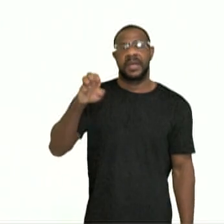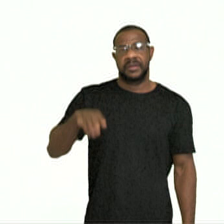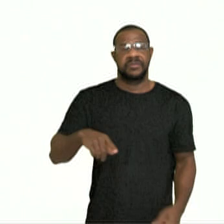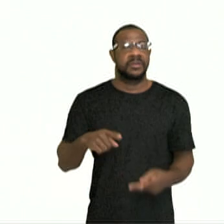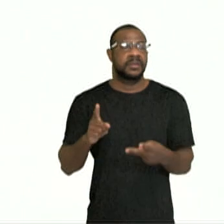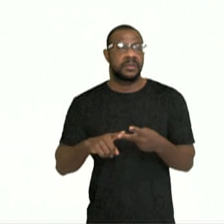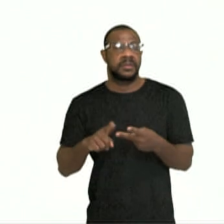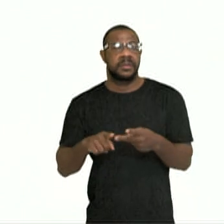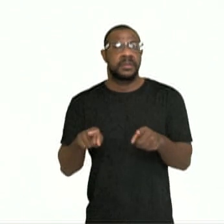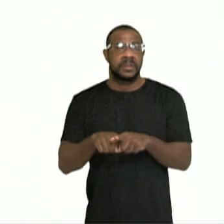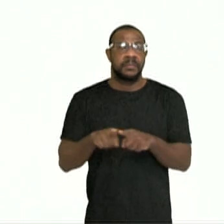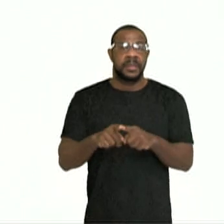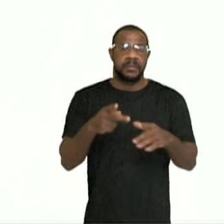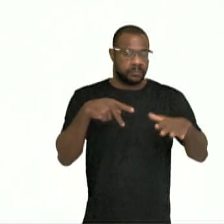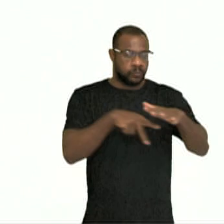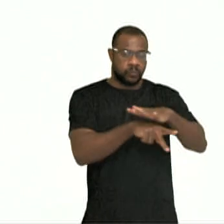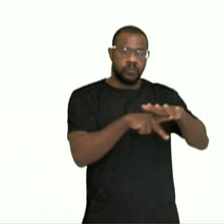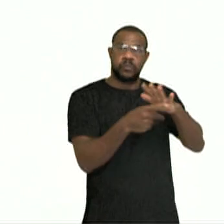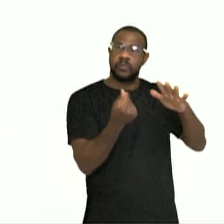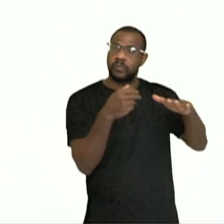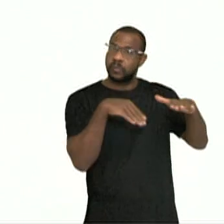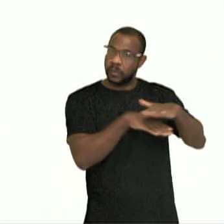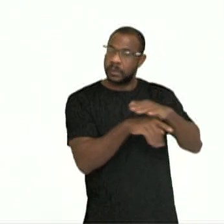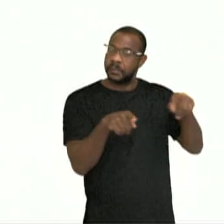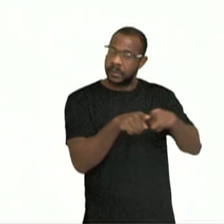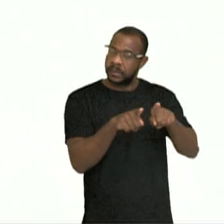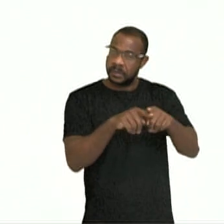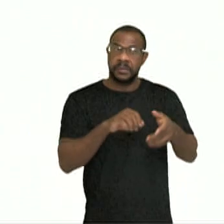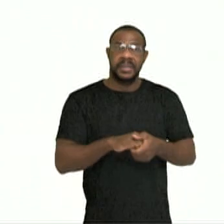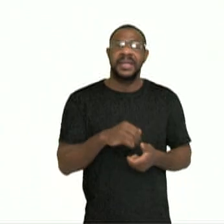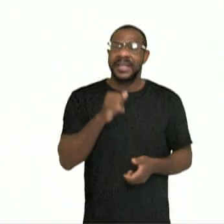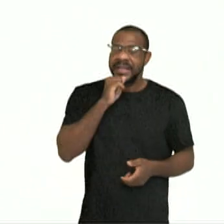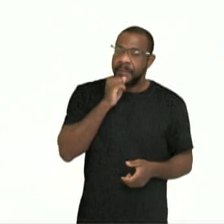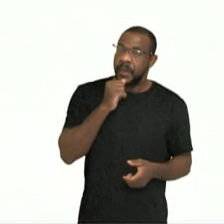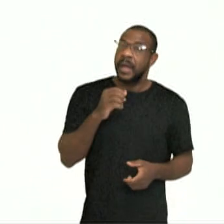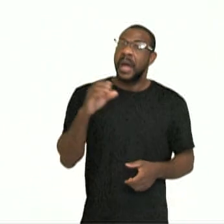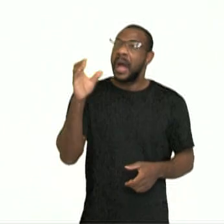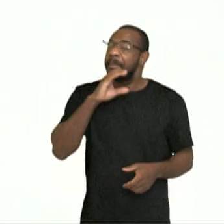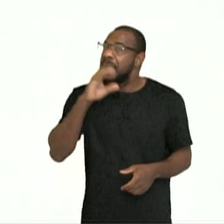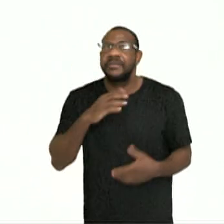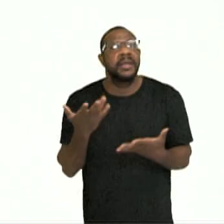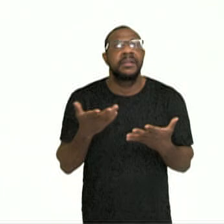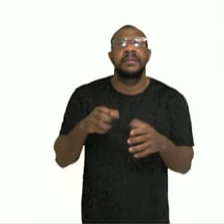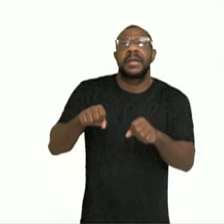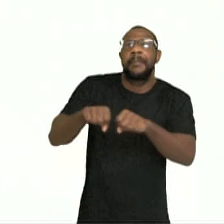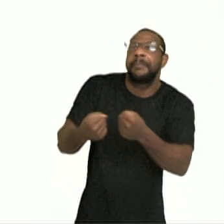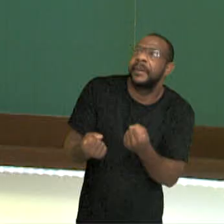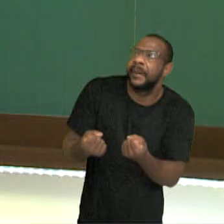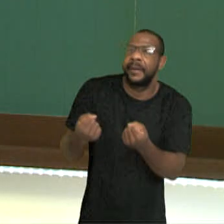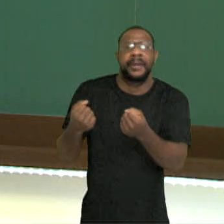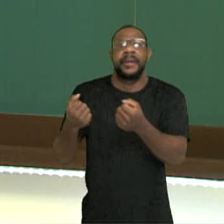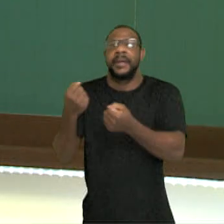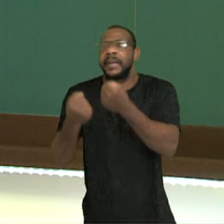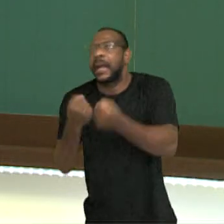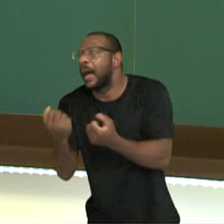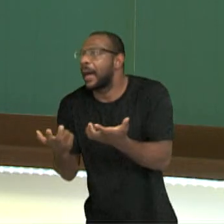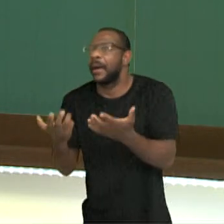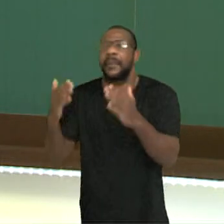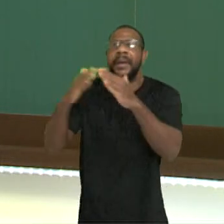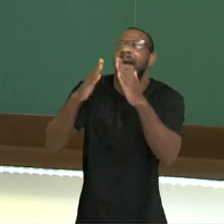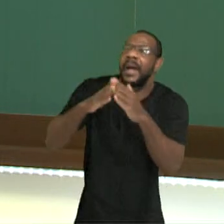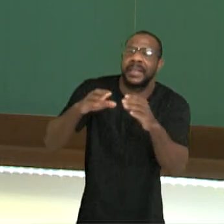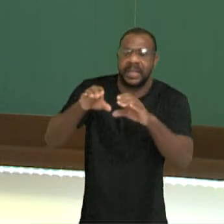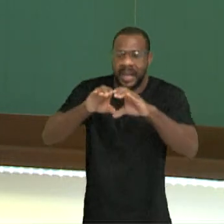investimento e ter um fundo emergencial, ou seja, quando quebrar alguma coisa em casa, estragar o carro, não sei o que, não precisar